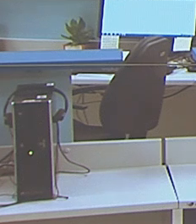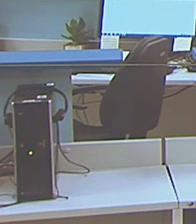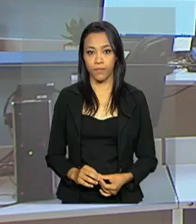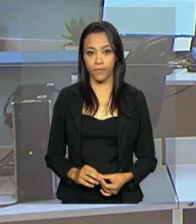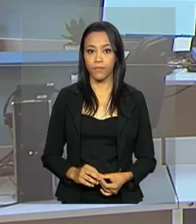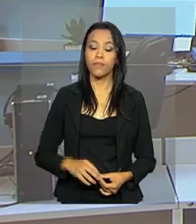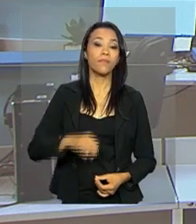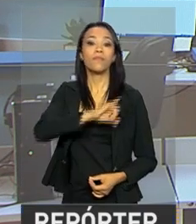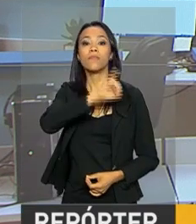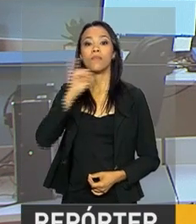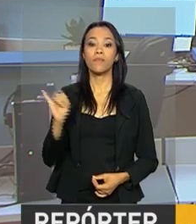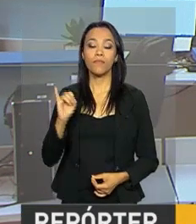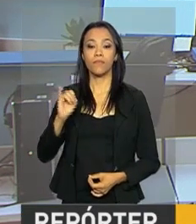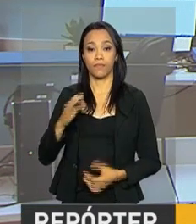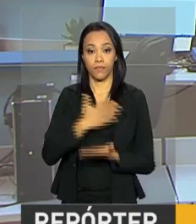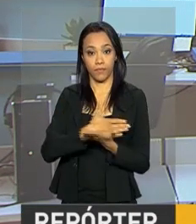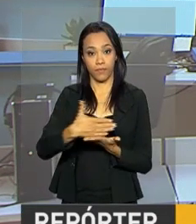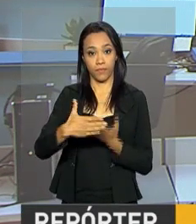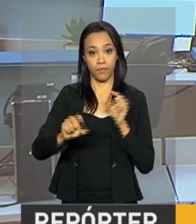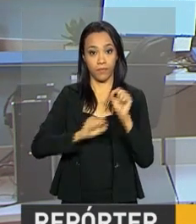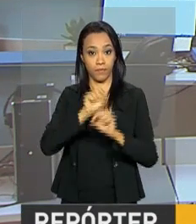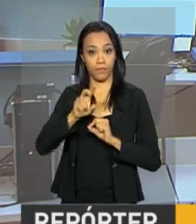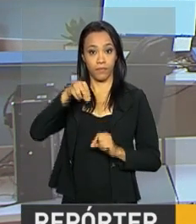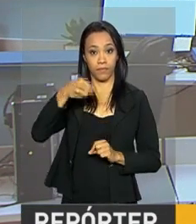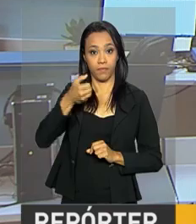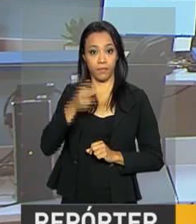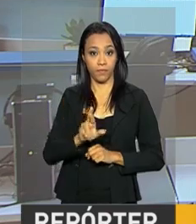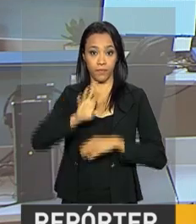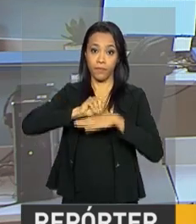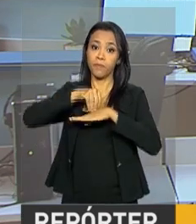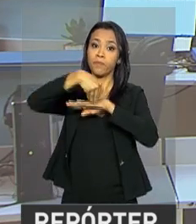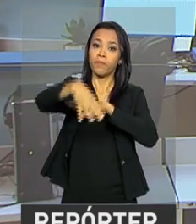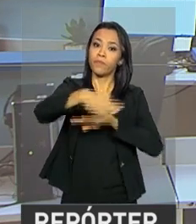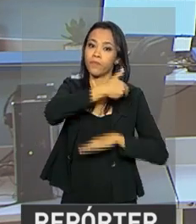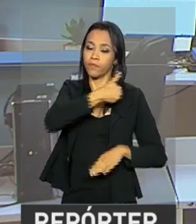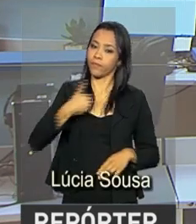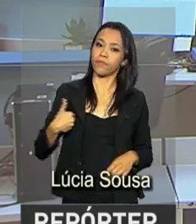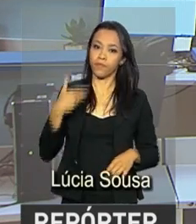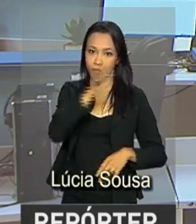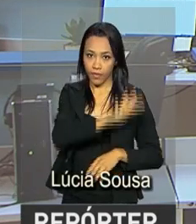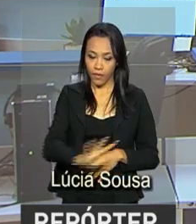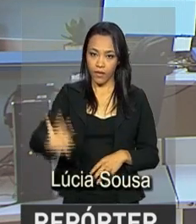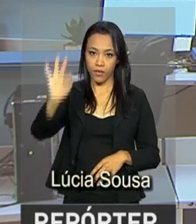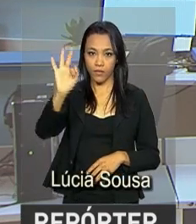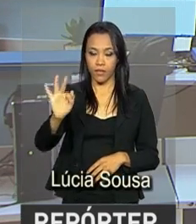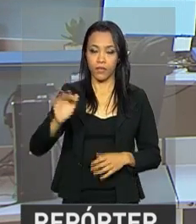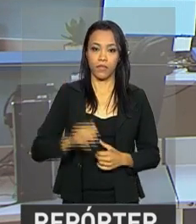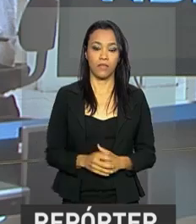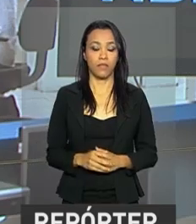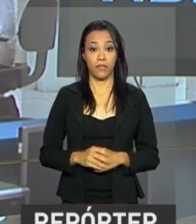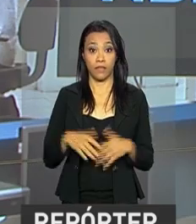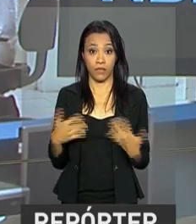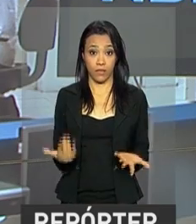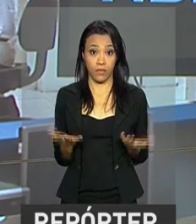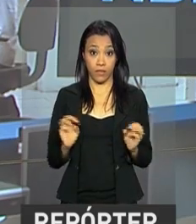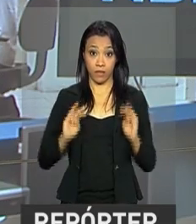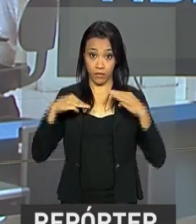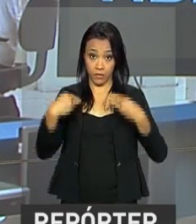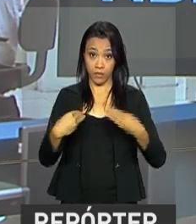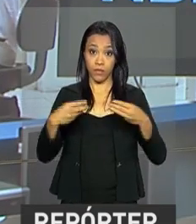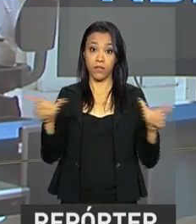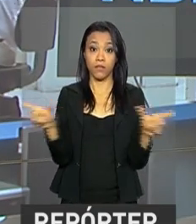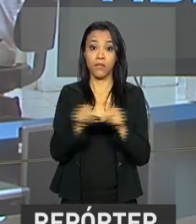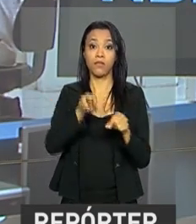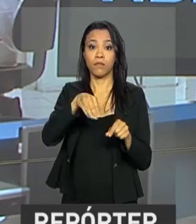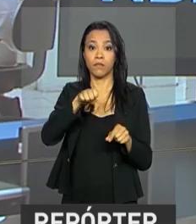olá começa agora mais uma edição do repórter nbr e as notícias do governo federal o ministério da educação